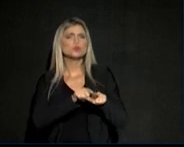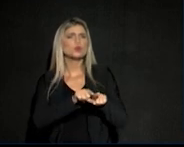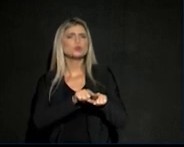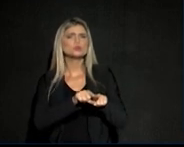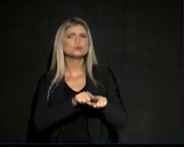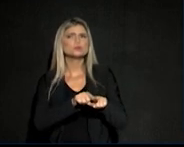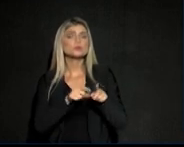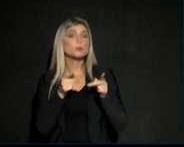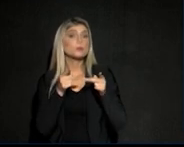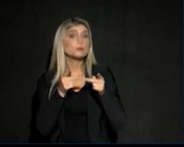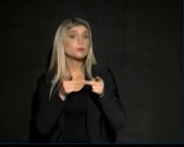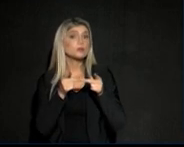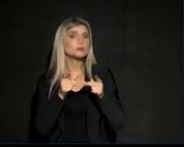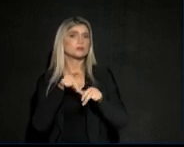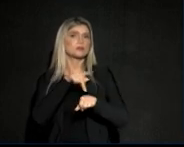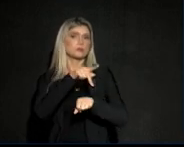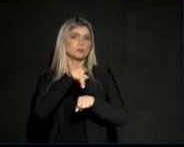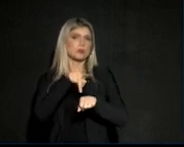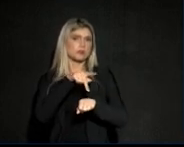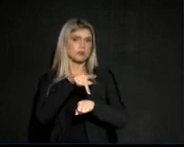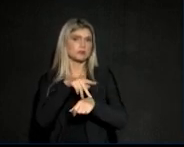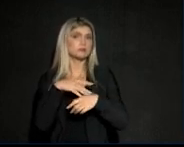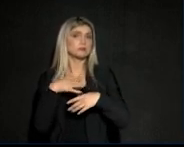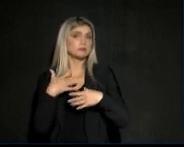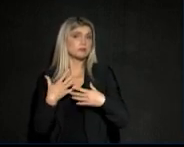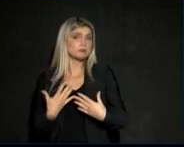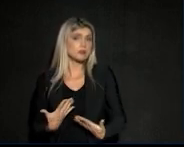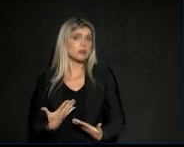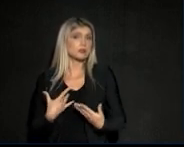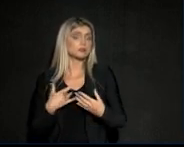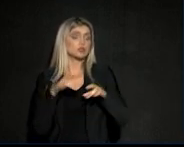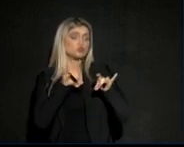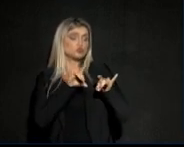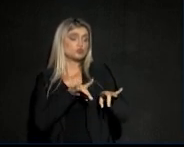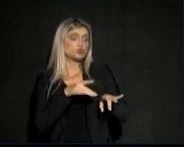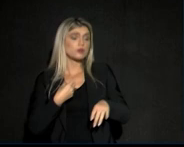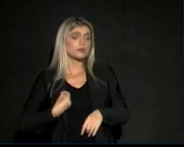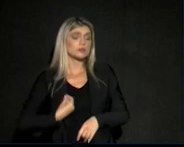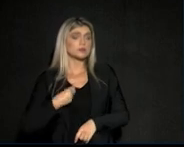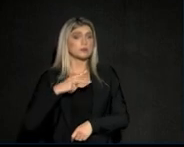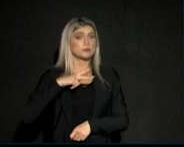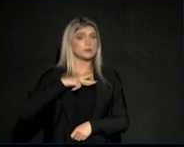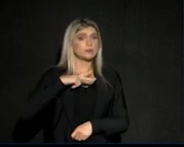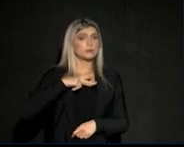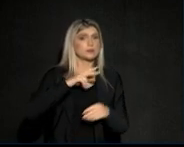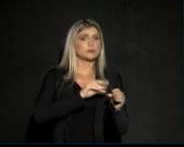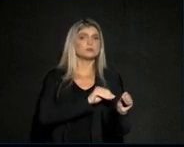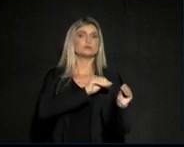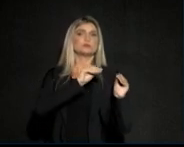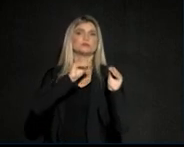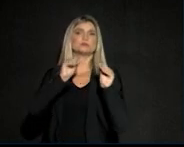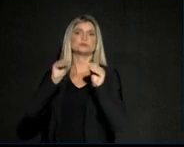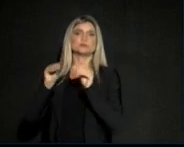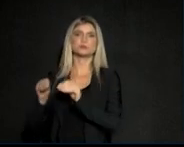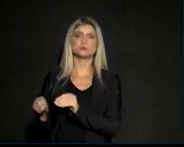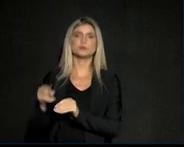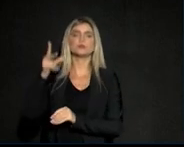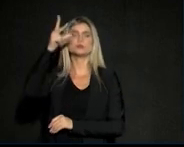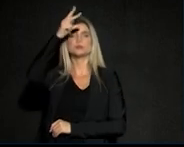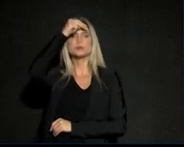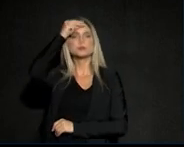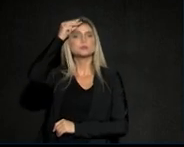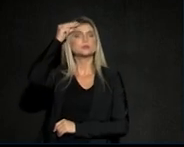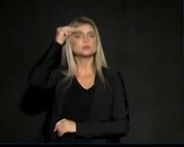né então a gente deixou a vida privada por propósito tanto eu quanto ele o Roberto e tantos outros que estão na